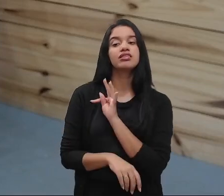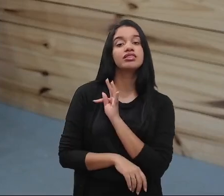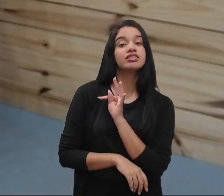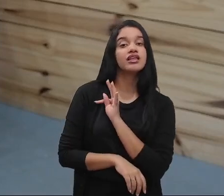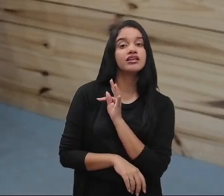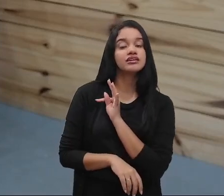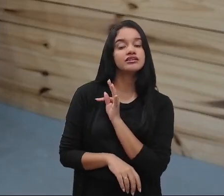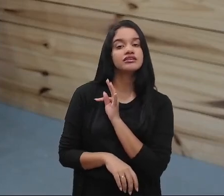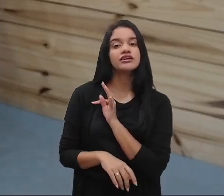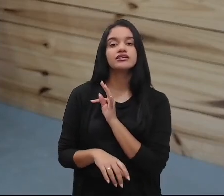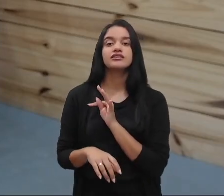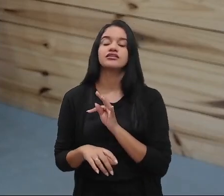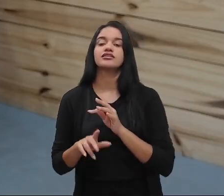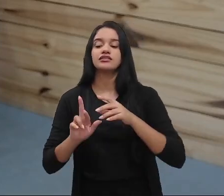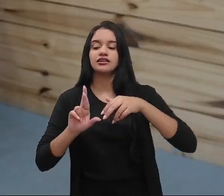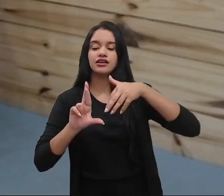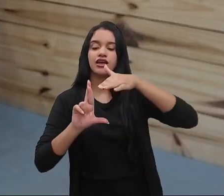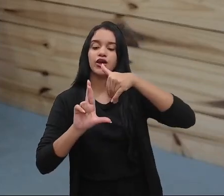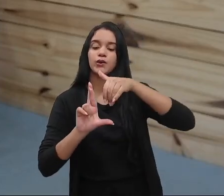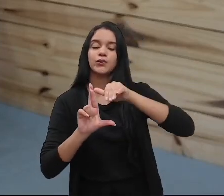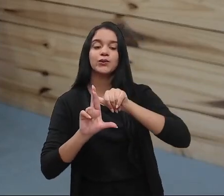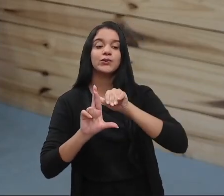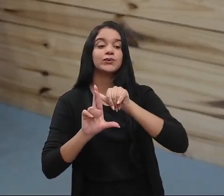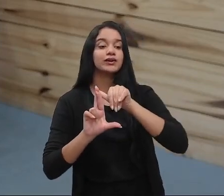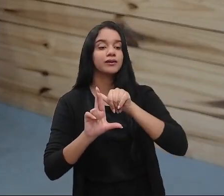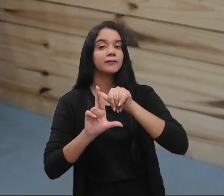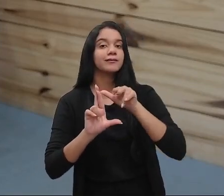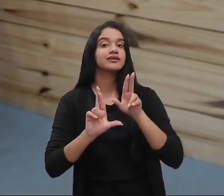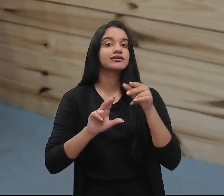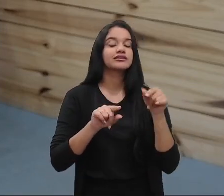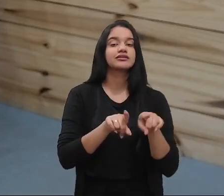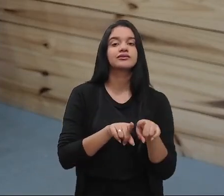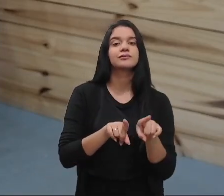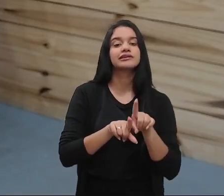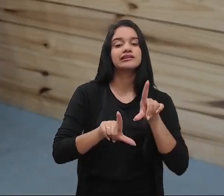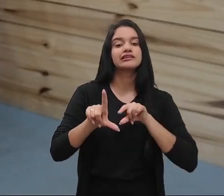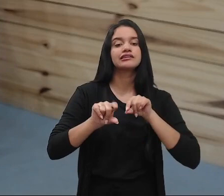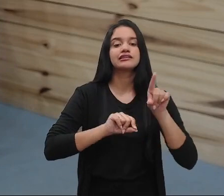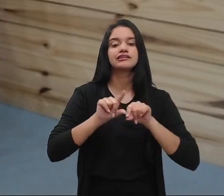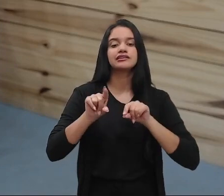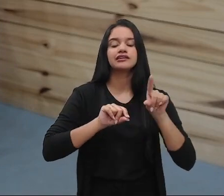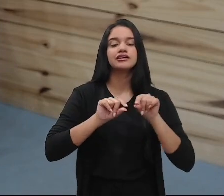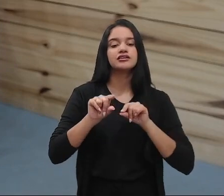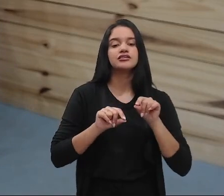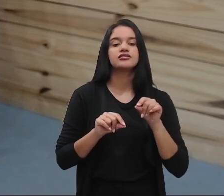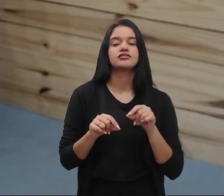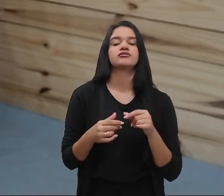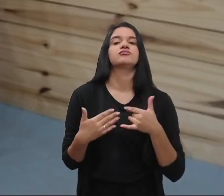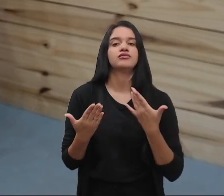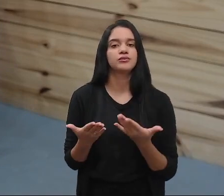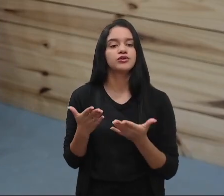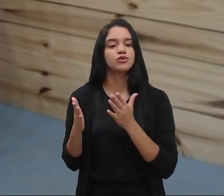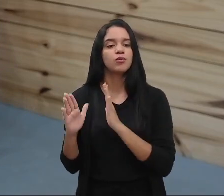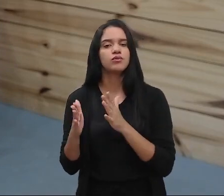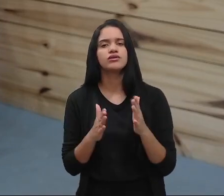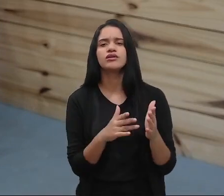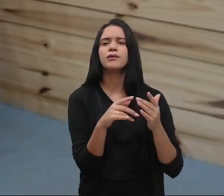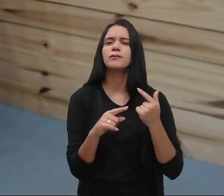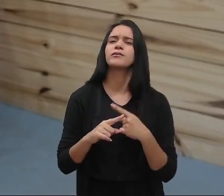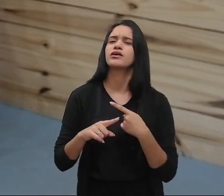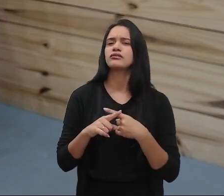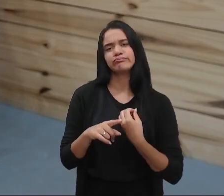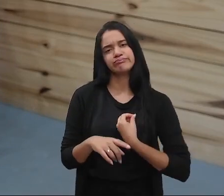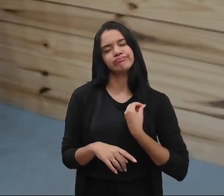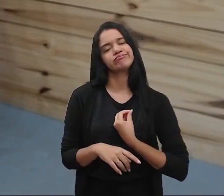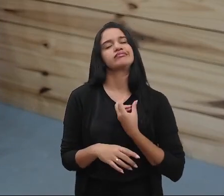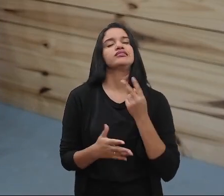de recrutamento e seleção podem ser mais assertivas, né? Minimizando essas inconsistências no processo, porque elas vão existir.